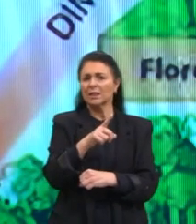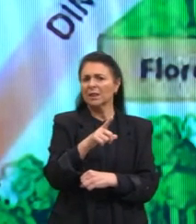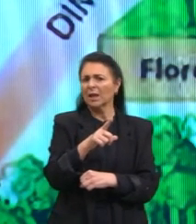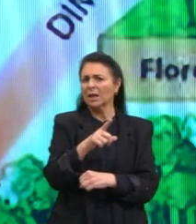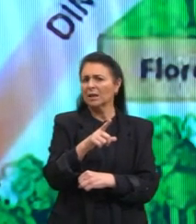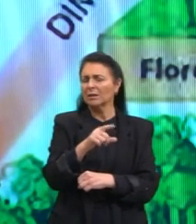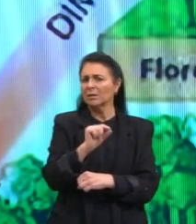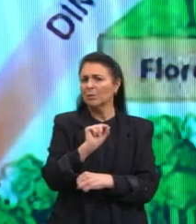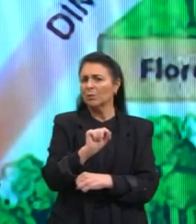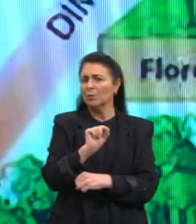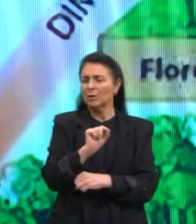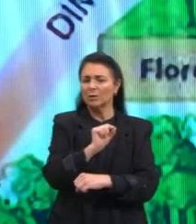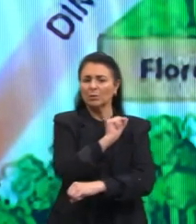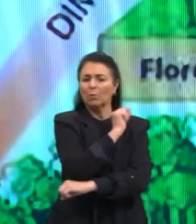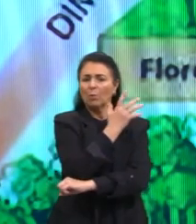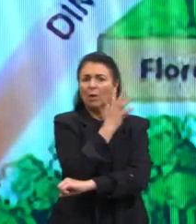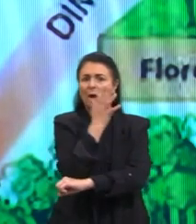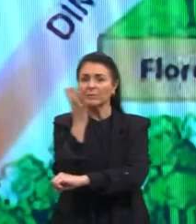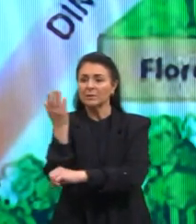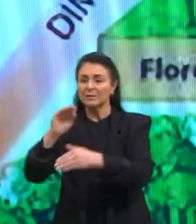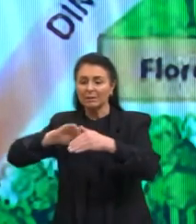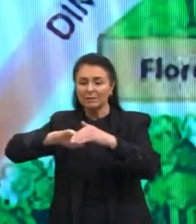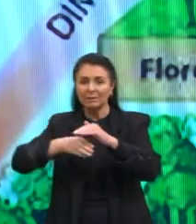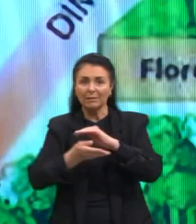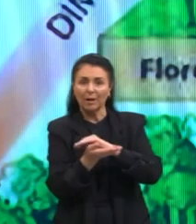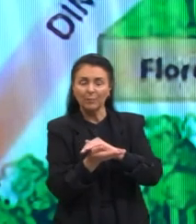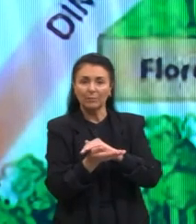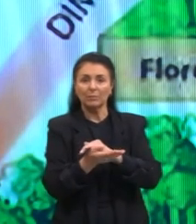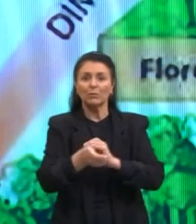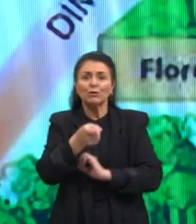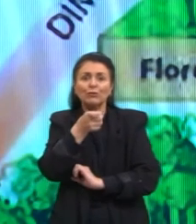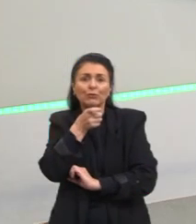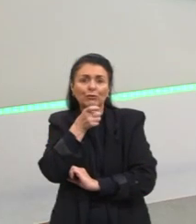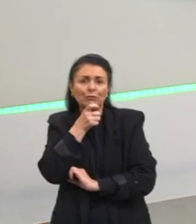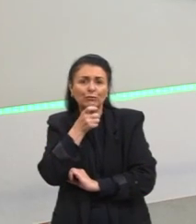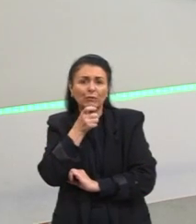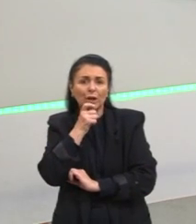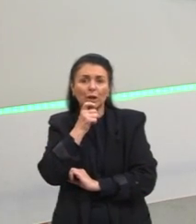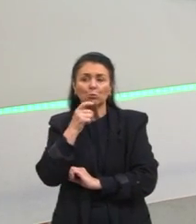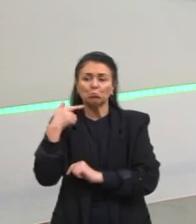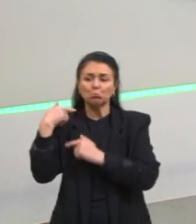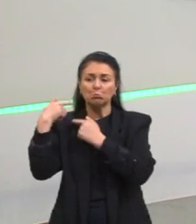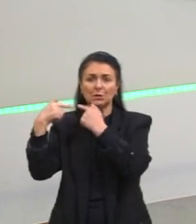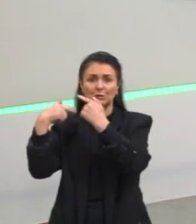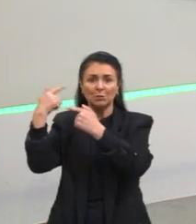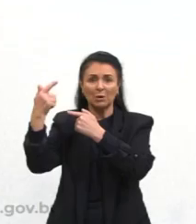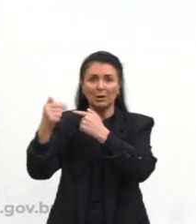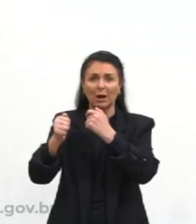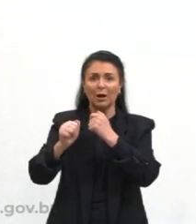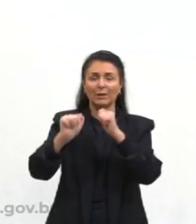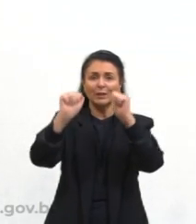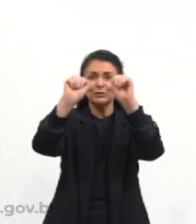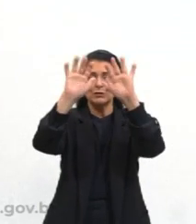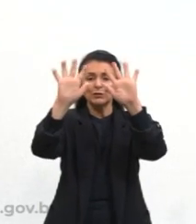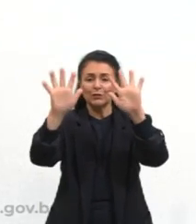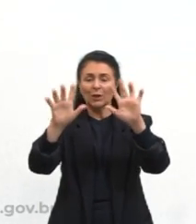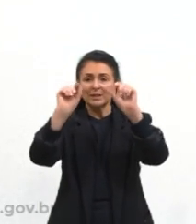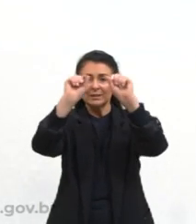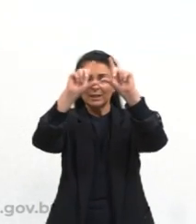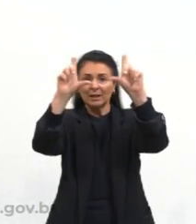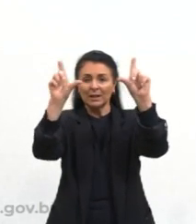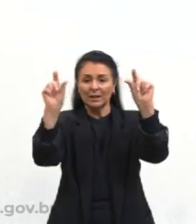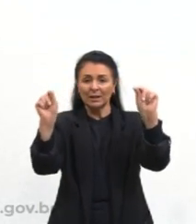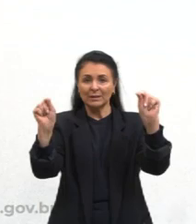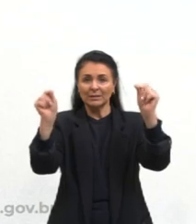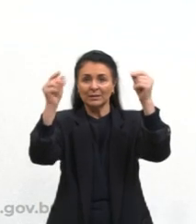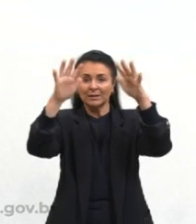Então essas essas árvores adaptadas né o verão o inverno clássico com aquelas folhas caindo aquela coisa toda né E